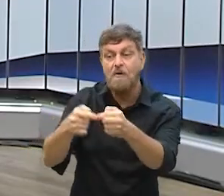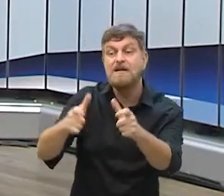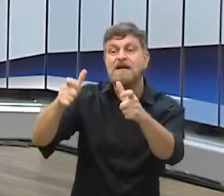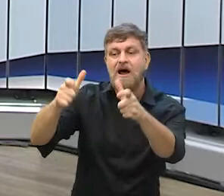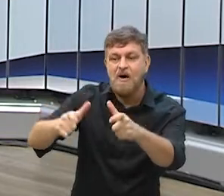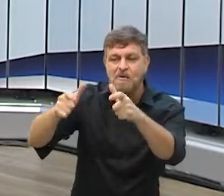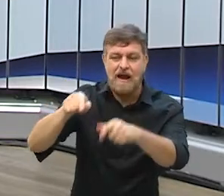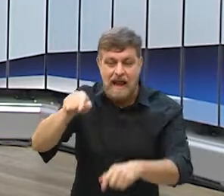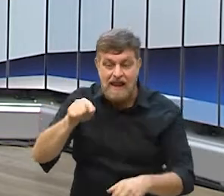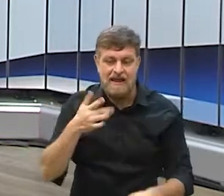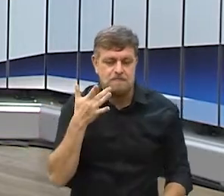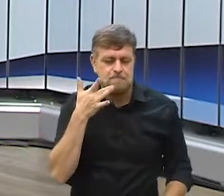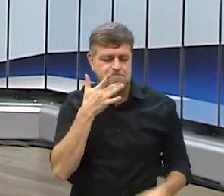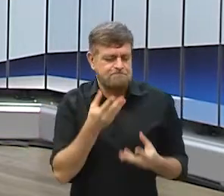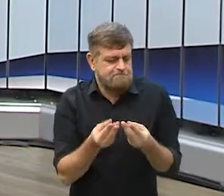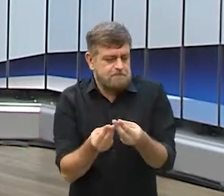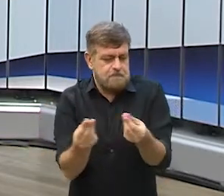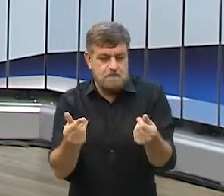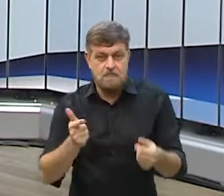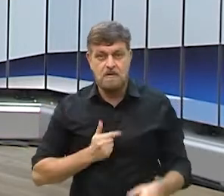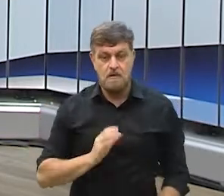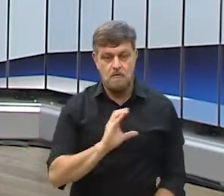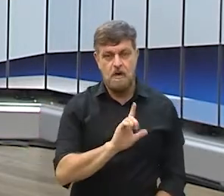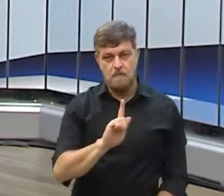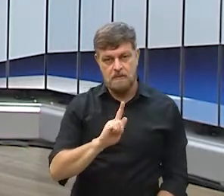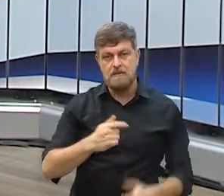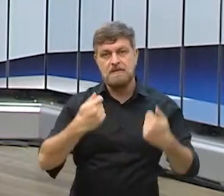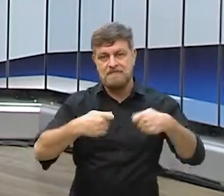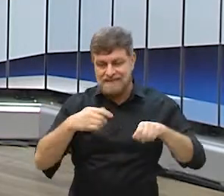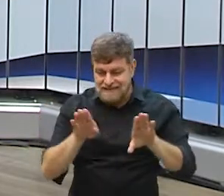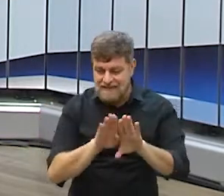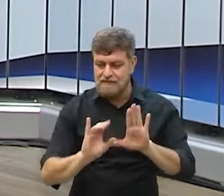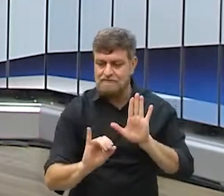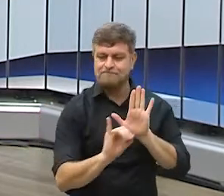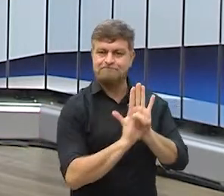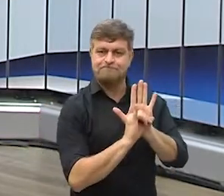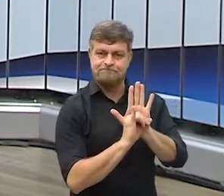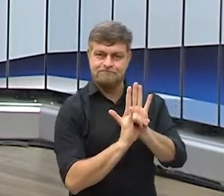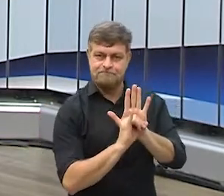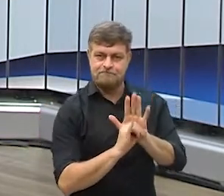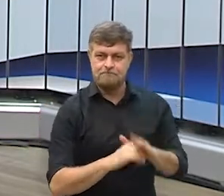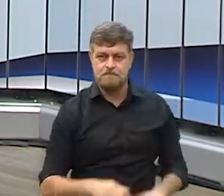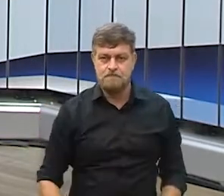que é gostoso. Então, distrito do Campo Grande, ele precisa dessa identidade e talvez a